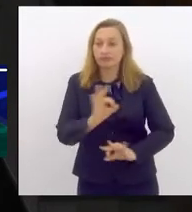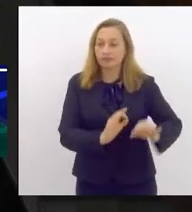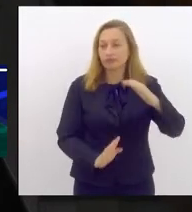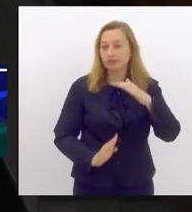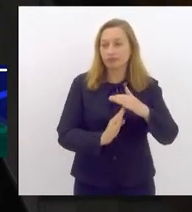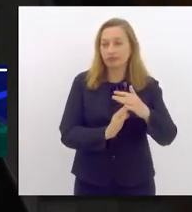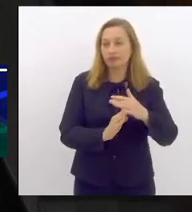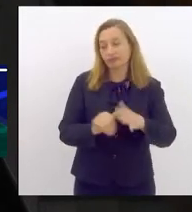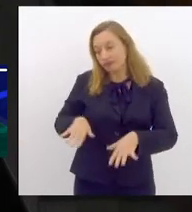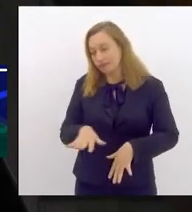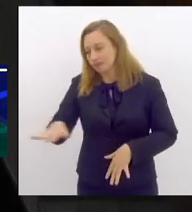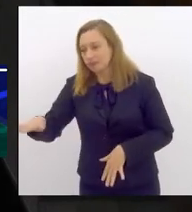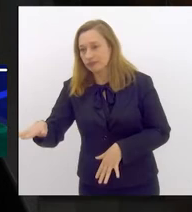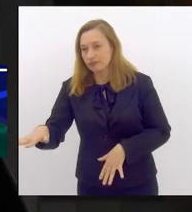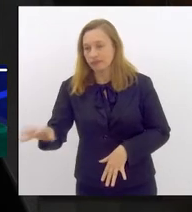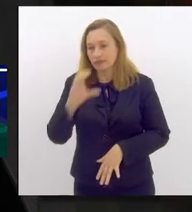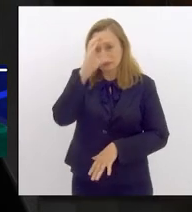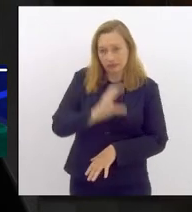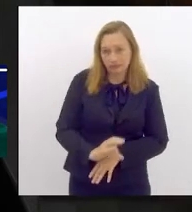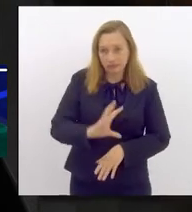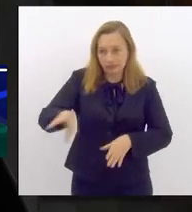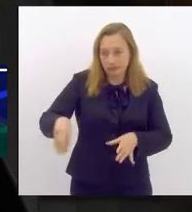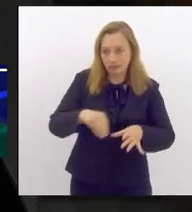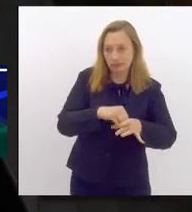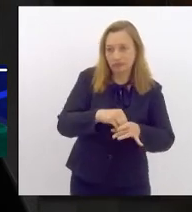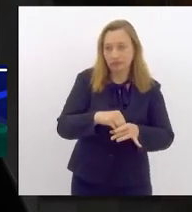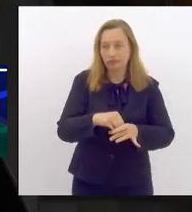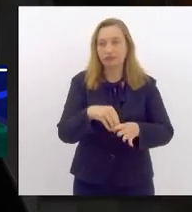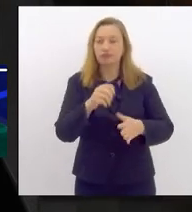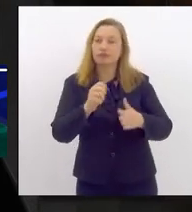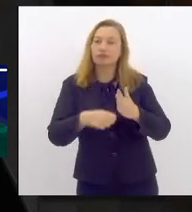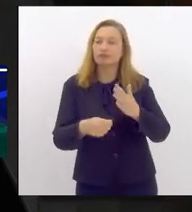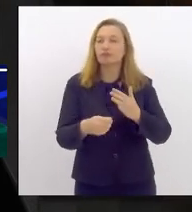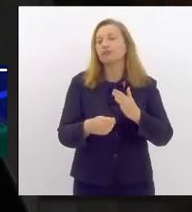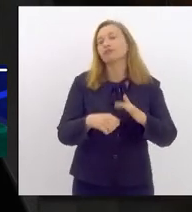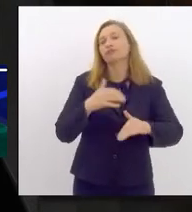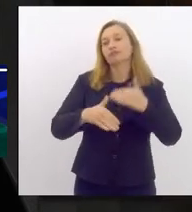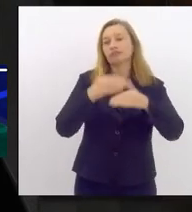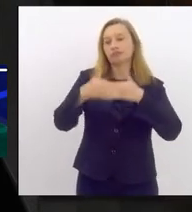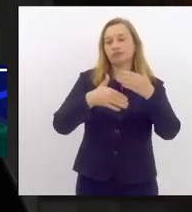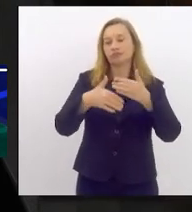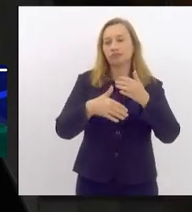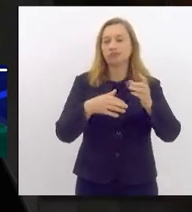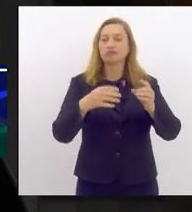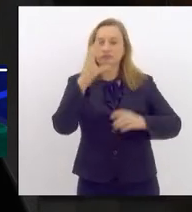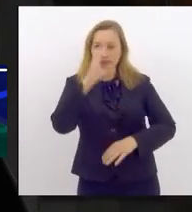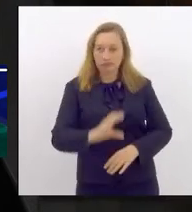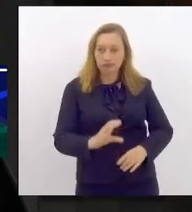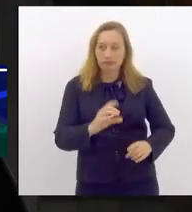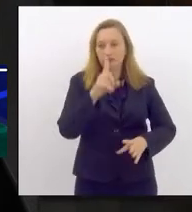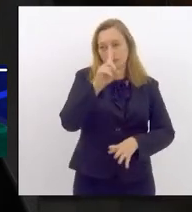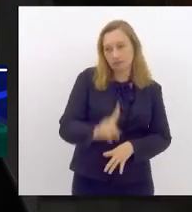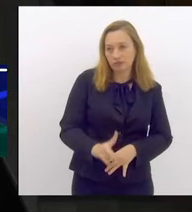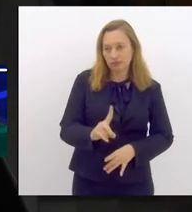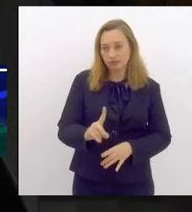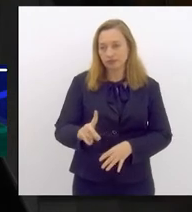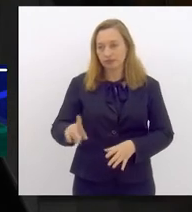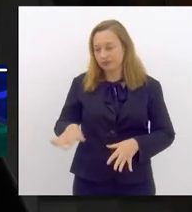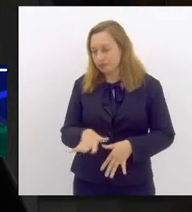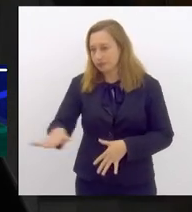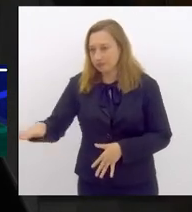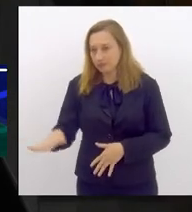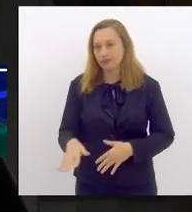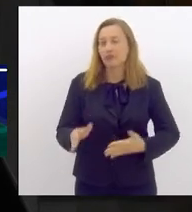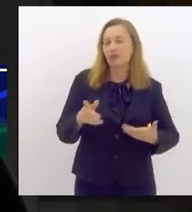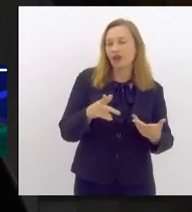favela cidadã um plano que institui uma agenda de desenvolvimento cidadania e direitos nos território de favela toda